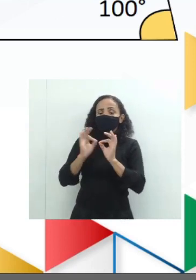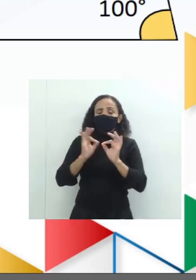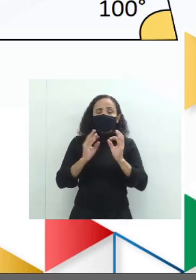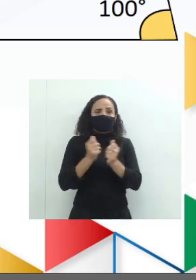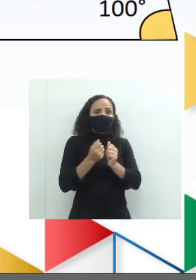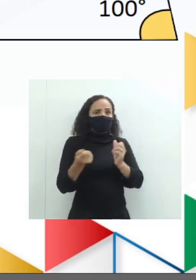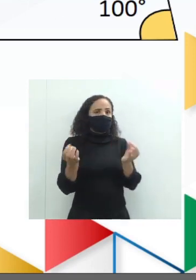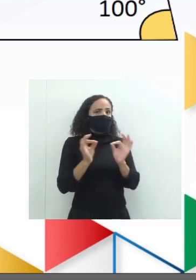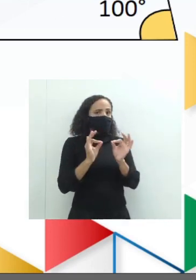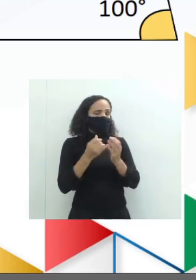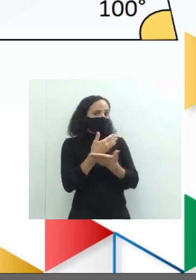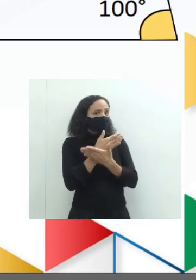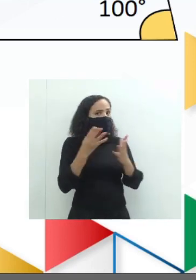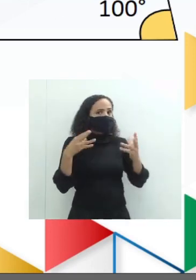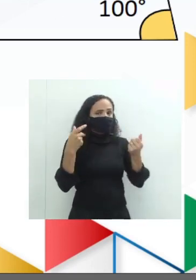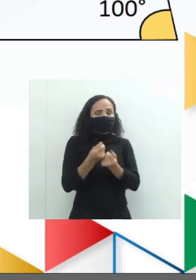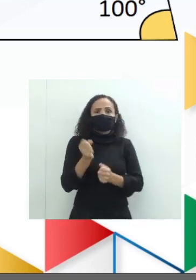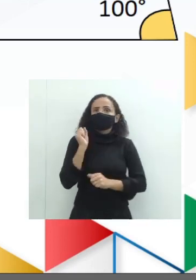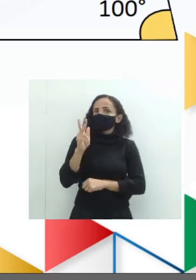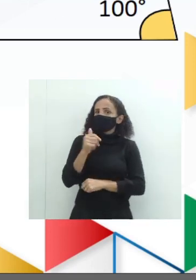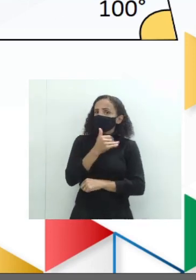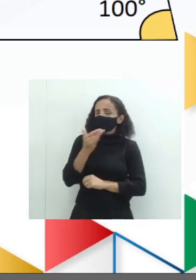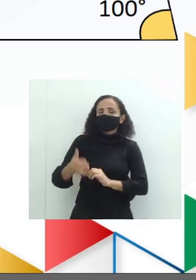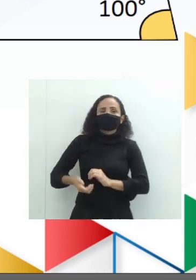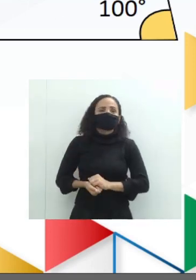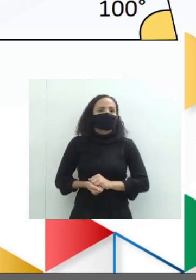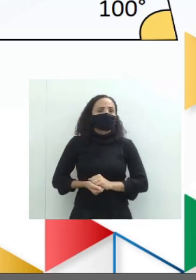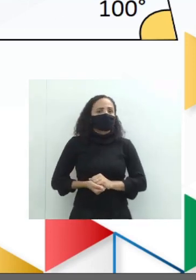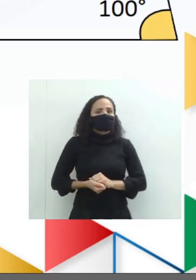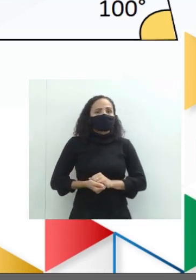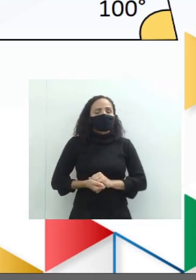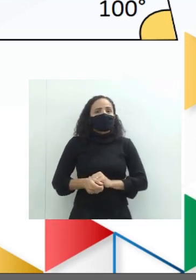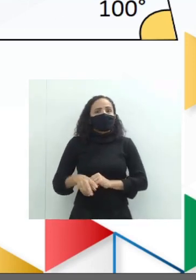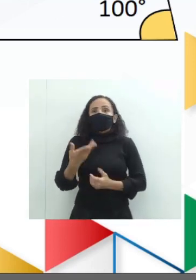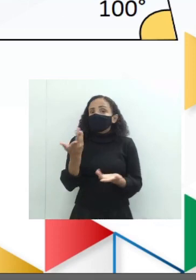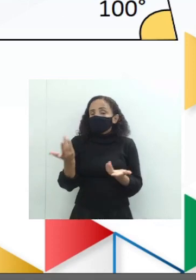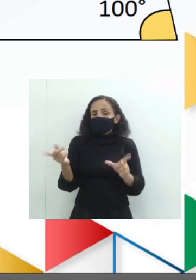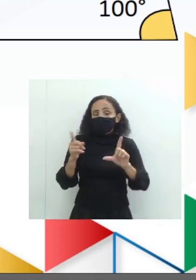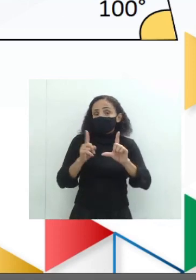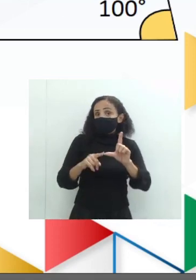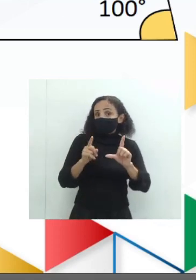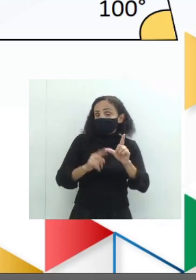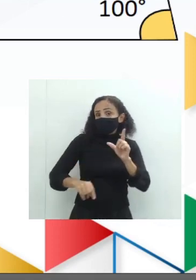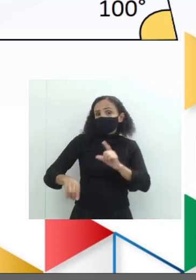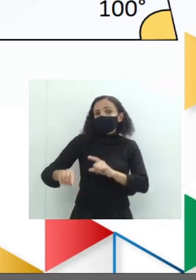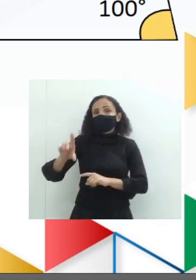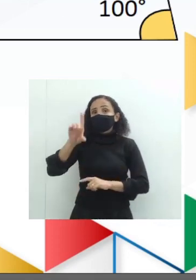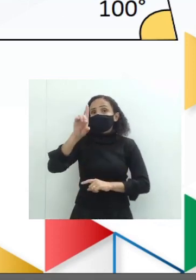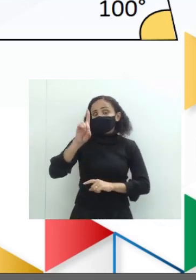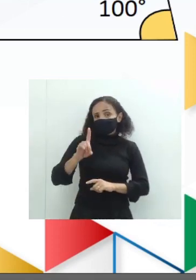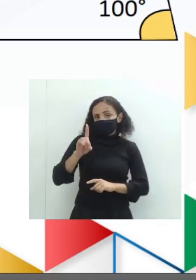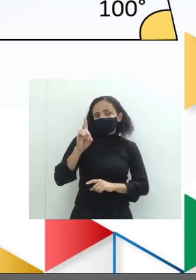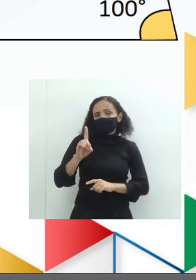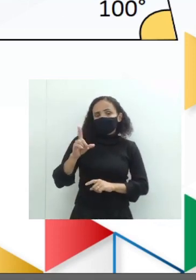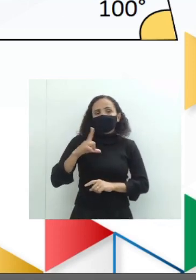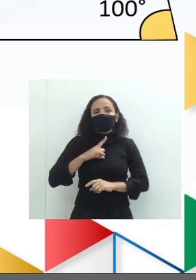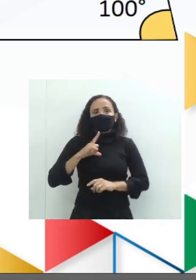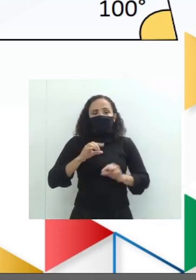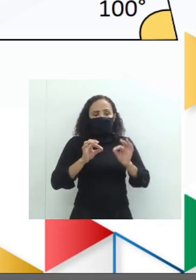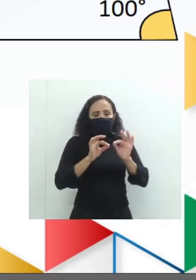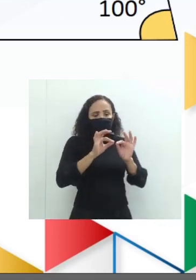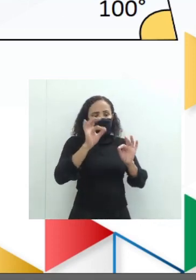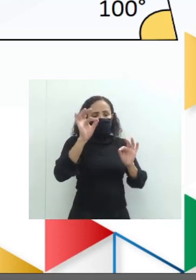uma classificação para vocês. Ok? E, ó, letra D, para finalizar, eu tenho um dos